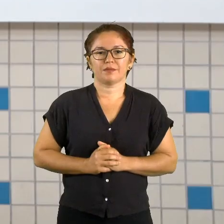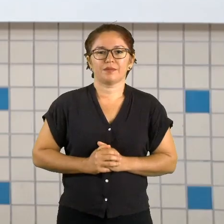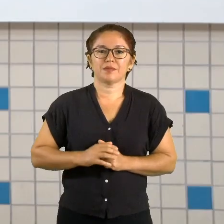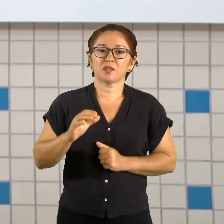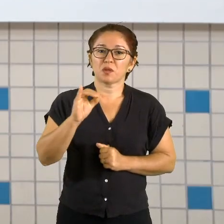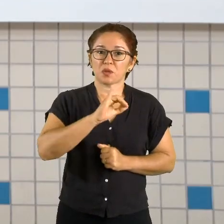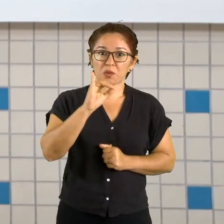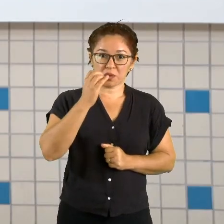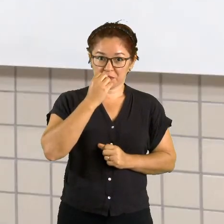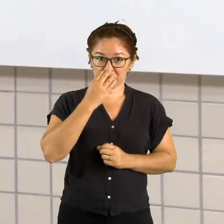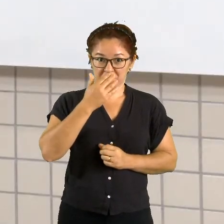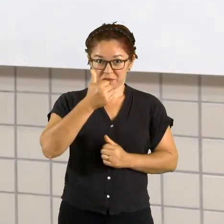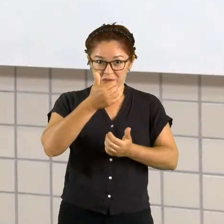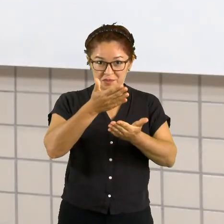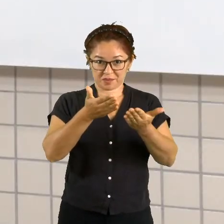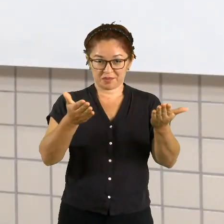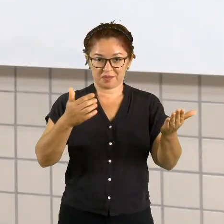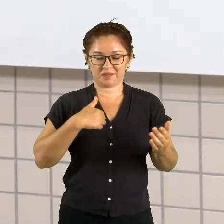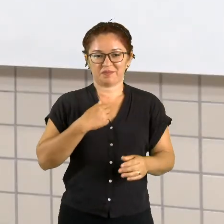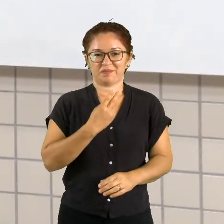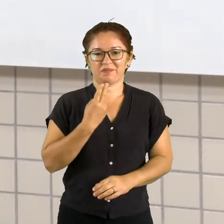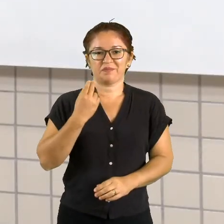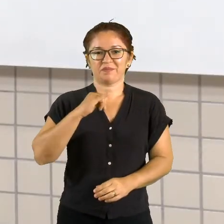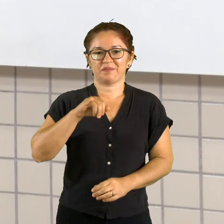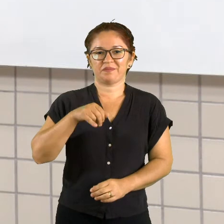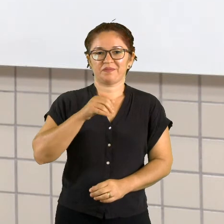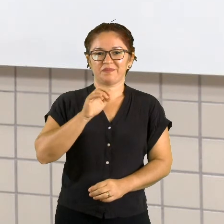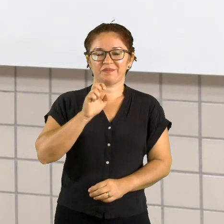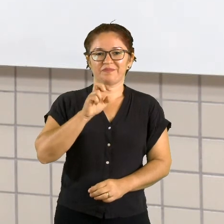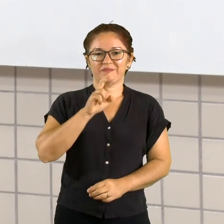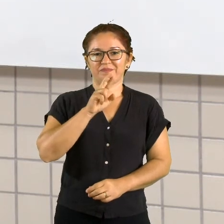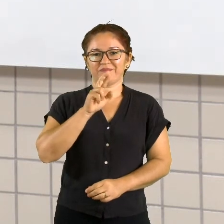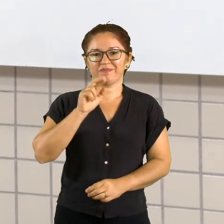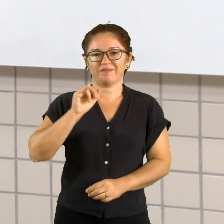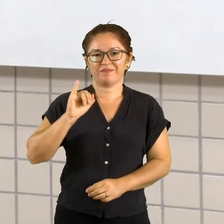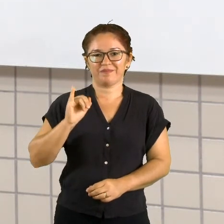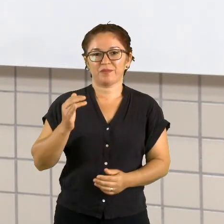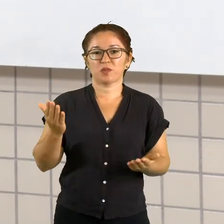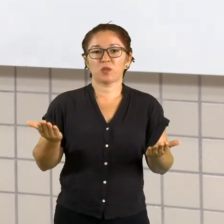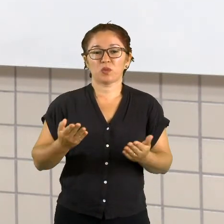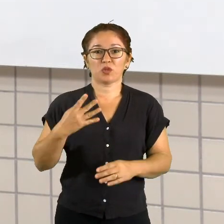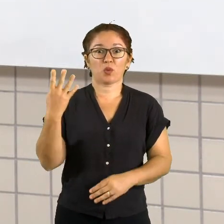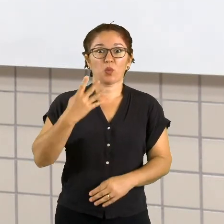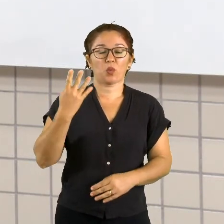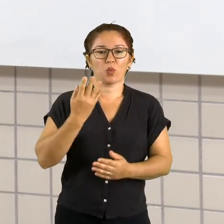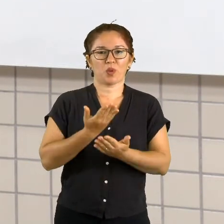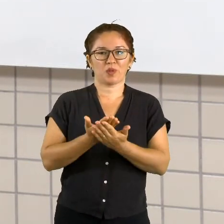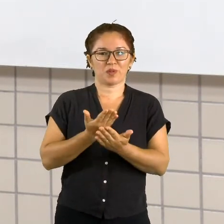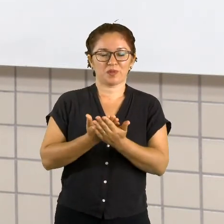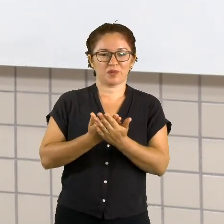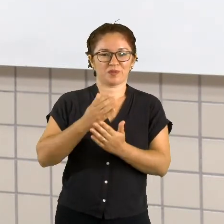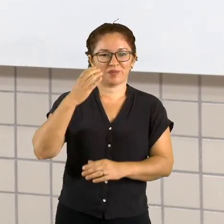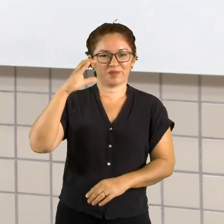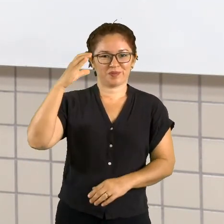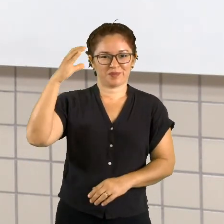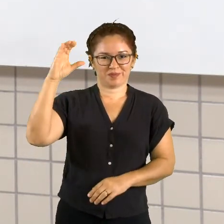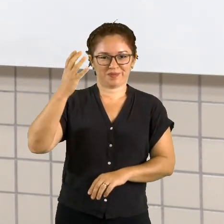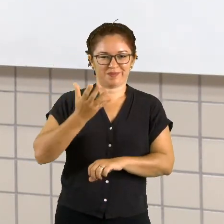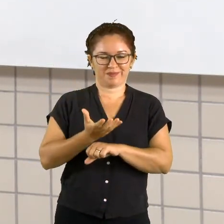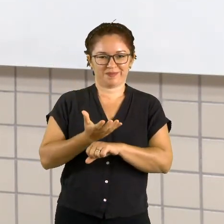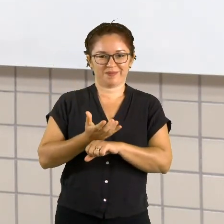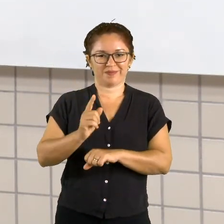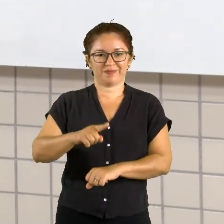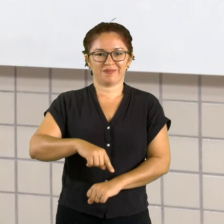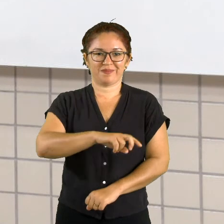Olá, tudo bem com vocês? Meu nome é Gerry e nós começaremos então a nossa quarta aula de ciências para os alunos do quinto ano. Eu